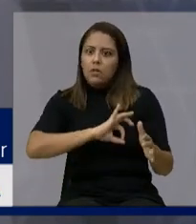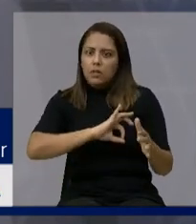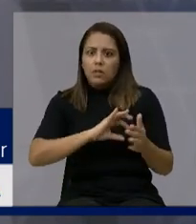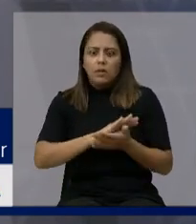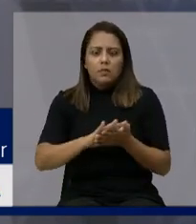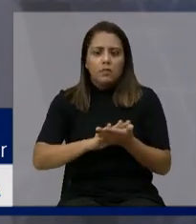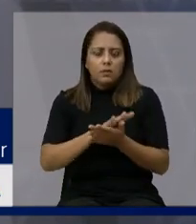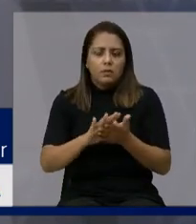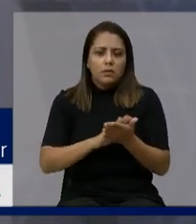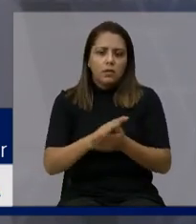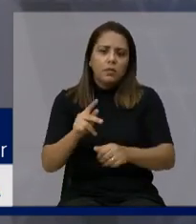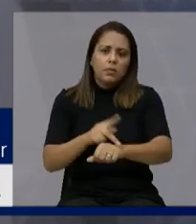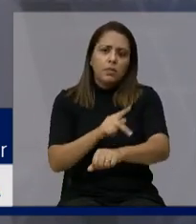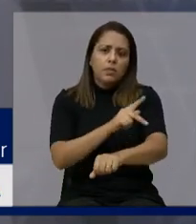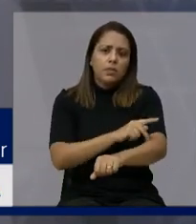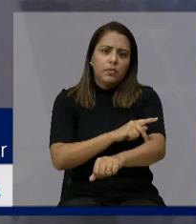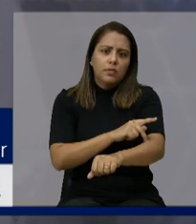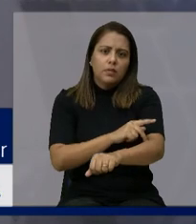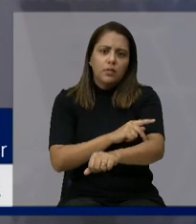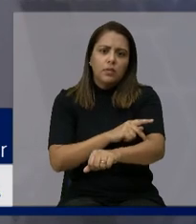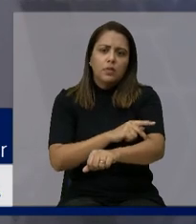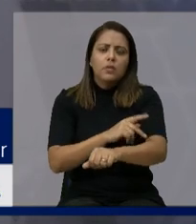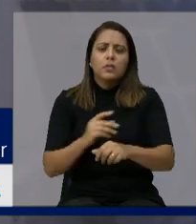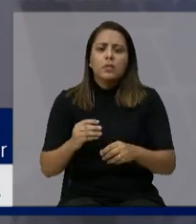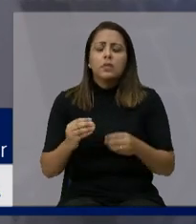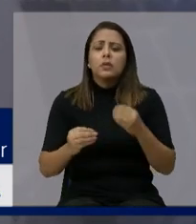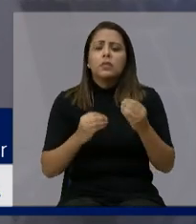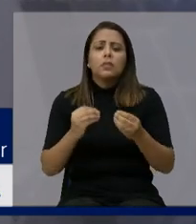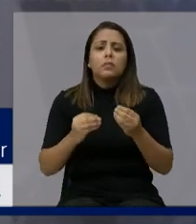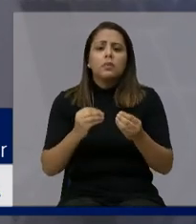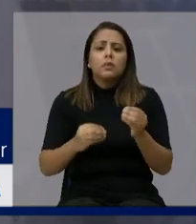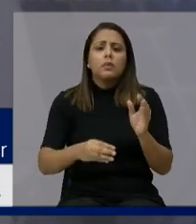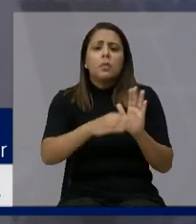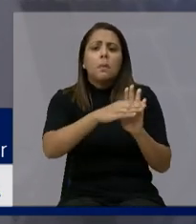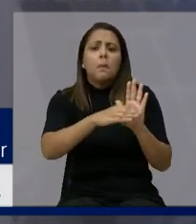pedagógico, a retomada do